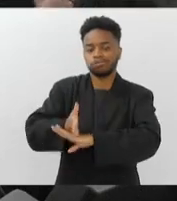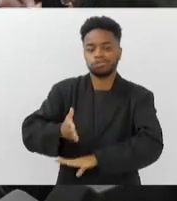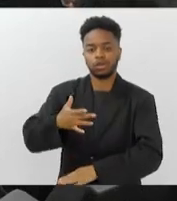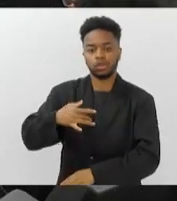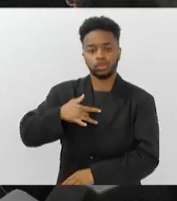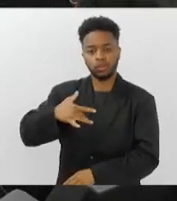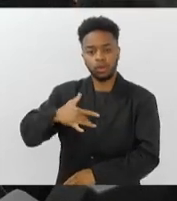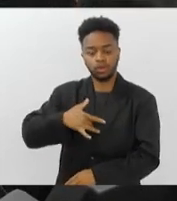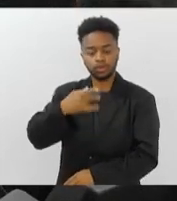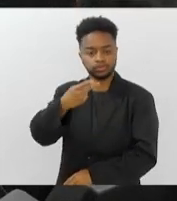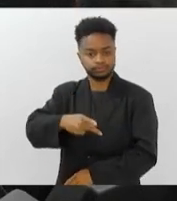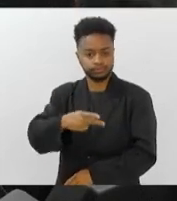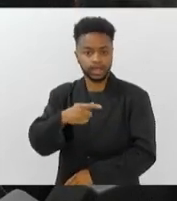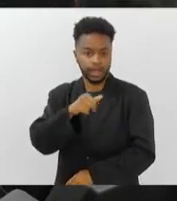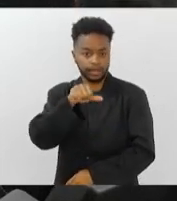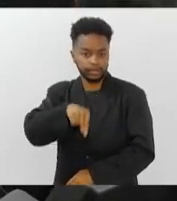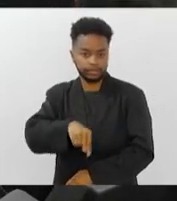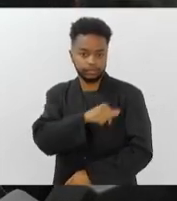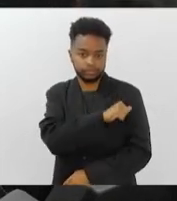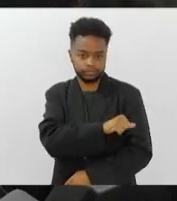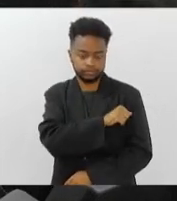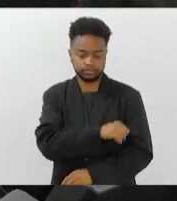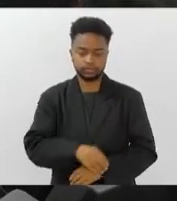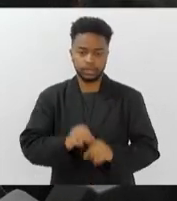Rio de Janeiro pode